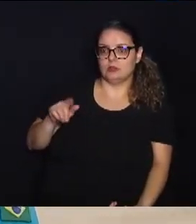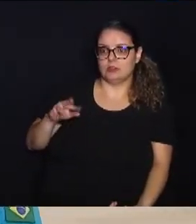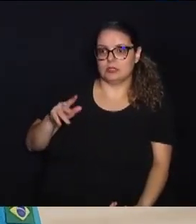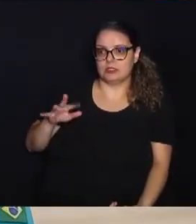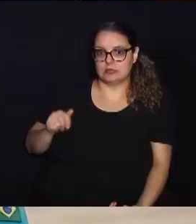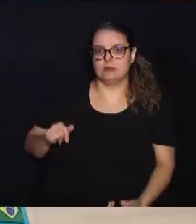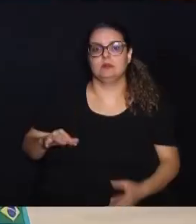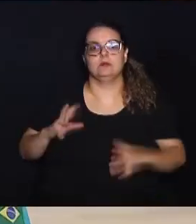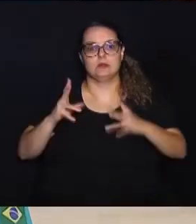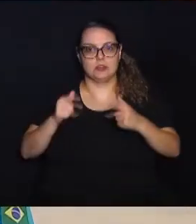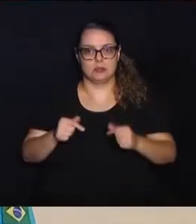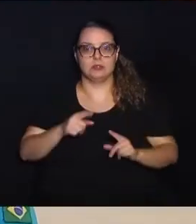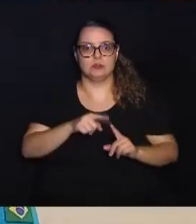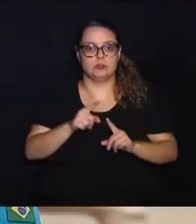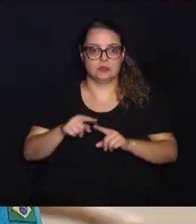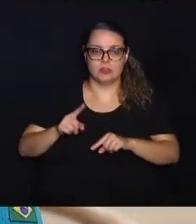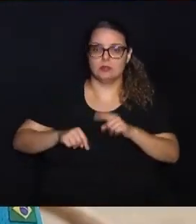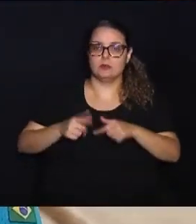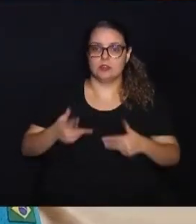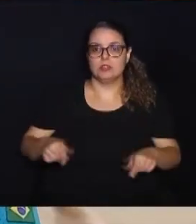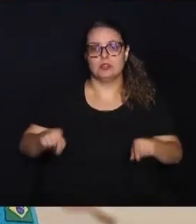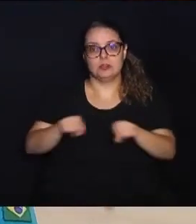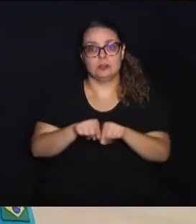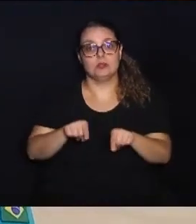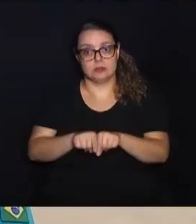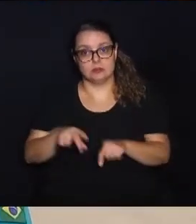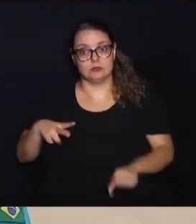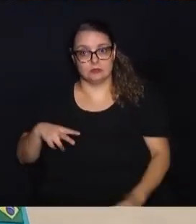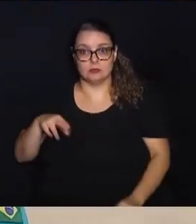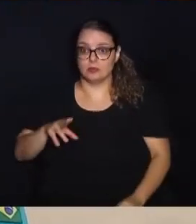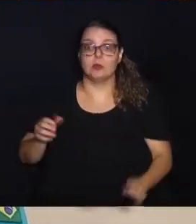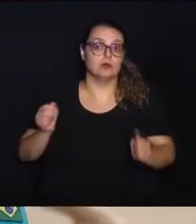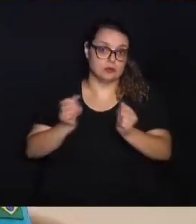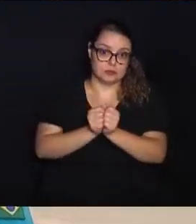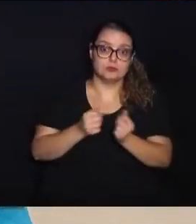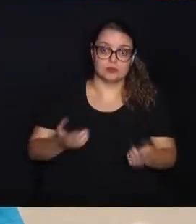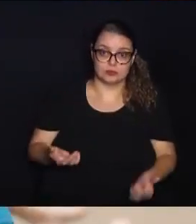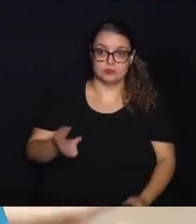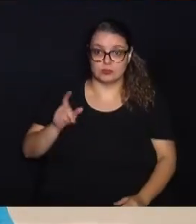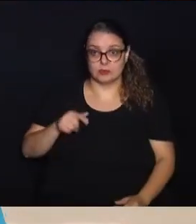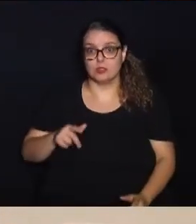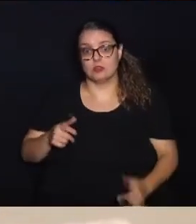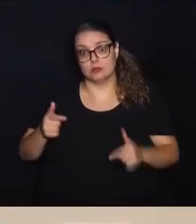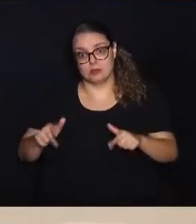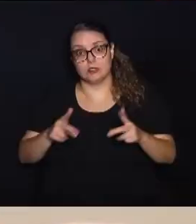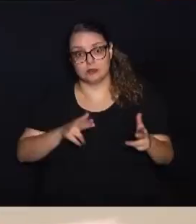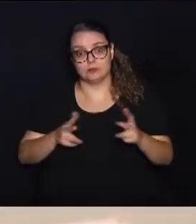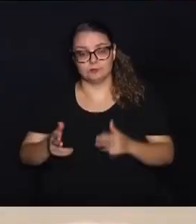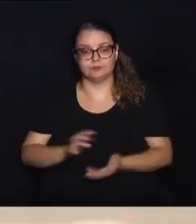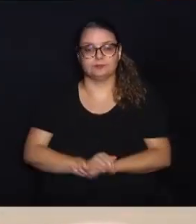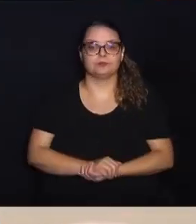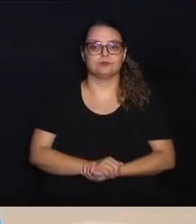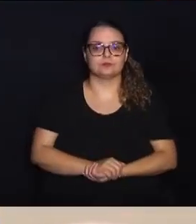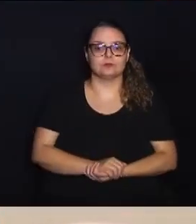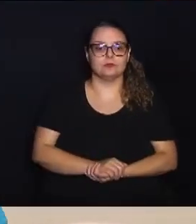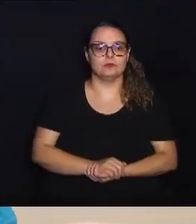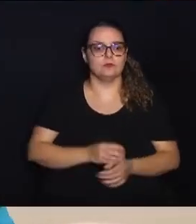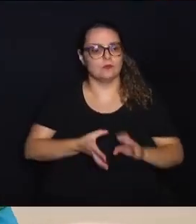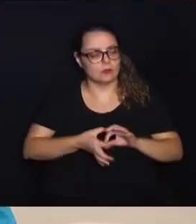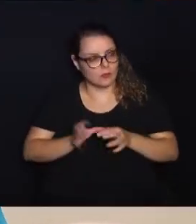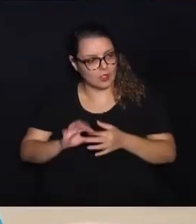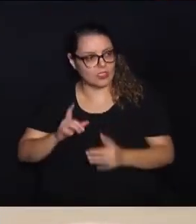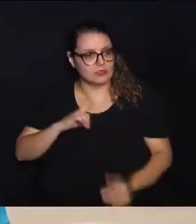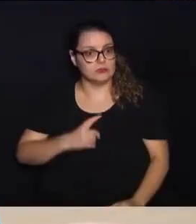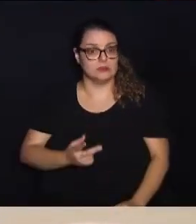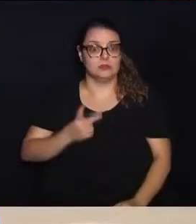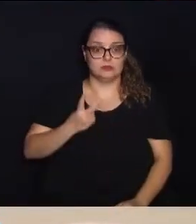ginástica rítmica, né? Que é o individual geral e o conjunto geral. Qual que é a diferença entre esses dois? Bom, o individual geral e o